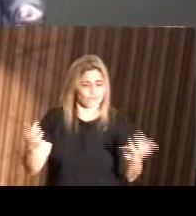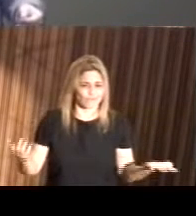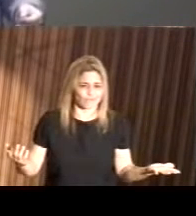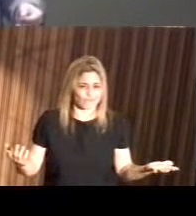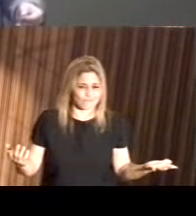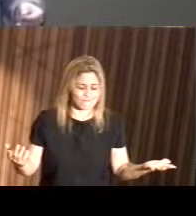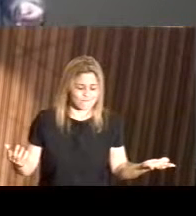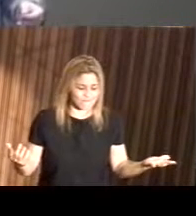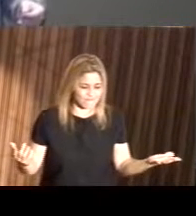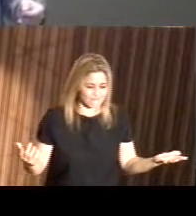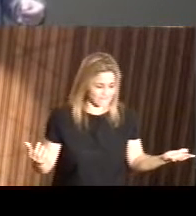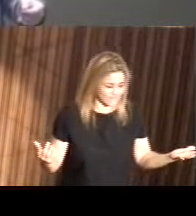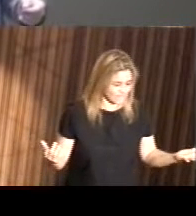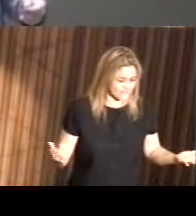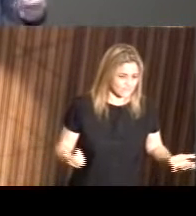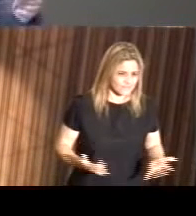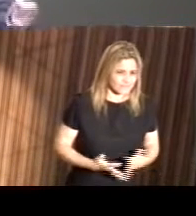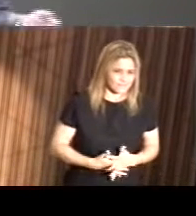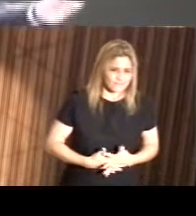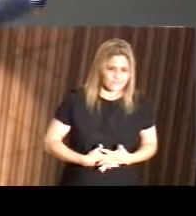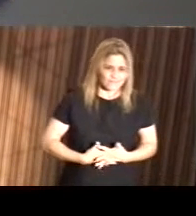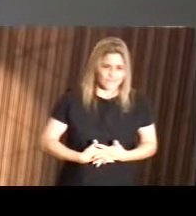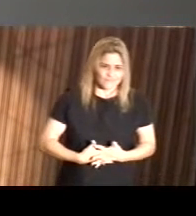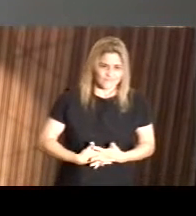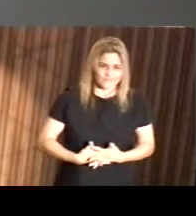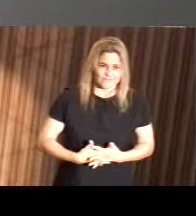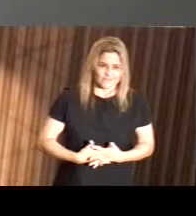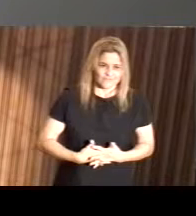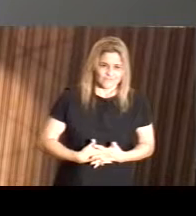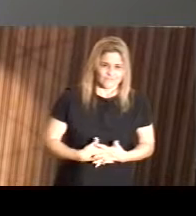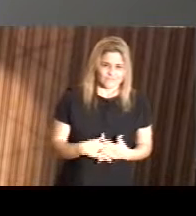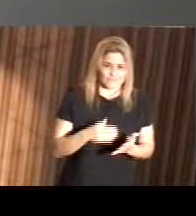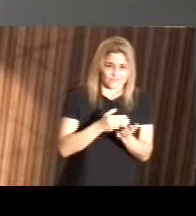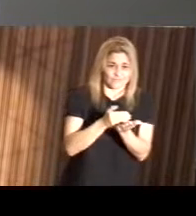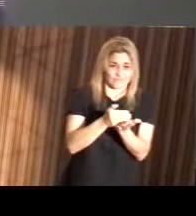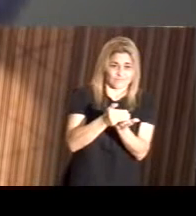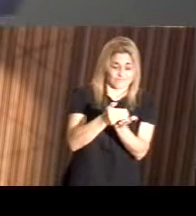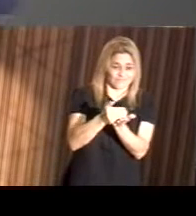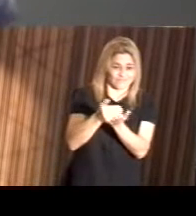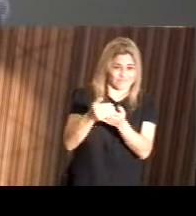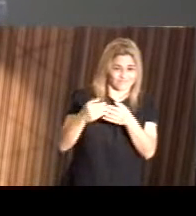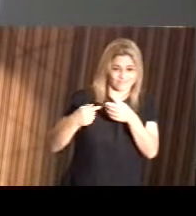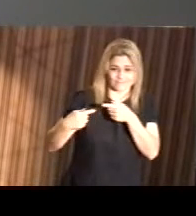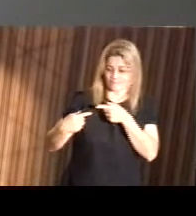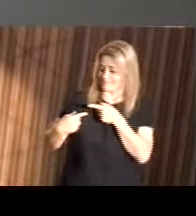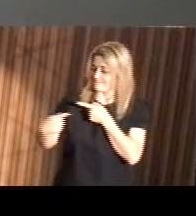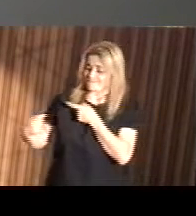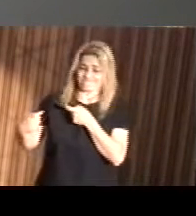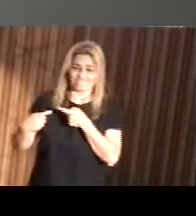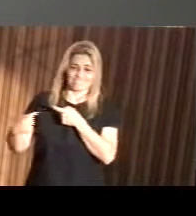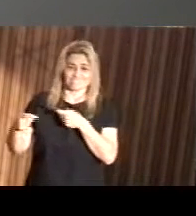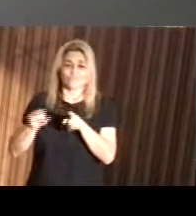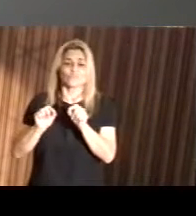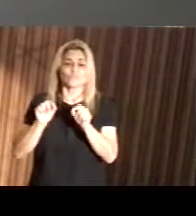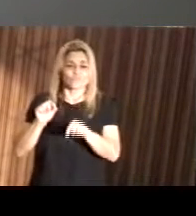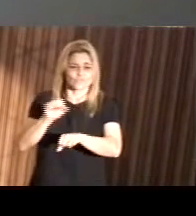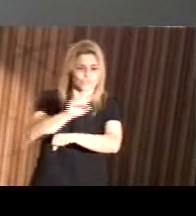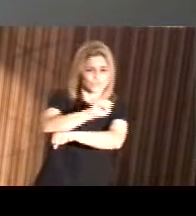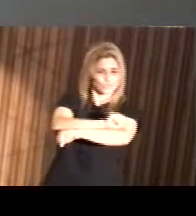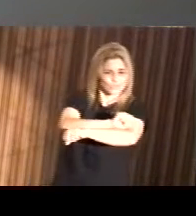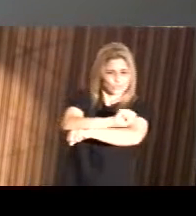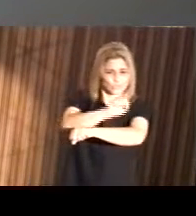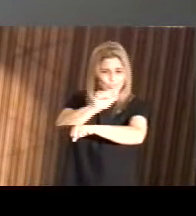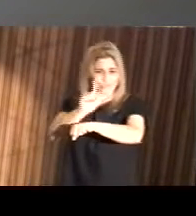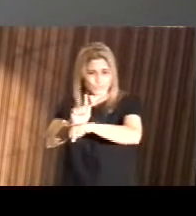minha vida. E essa guerra que vai acontecer com a sociedade de Sodoma e Gomorra e os